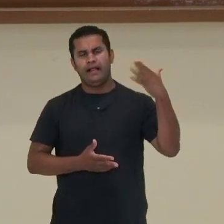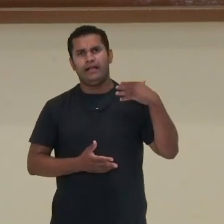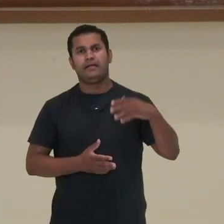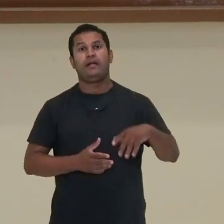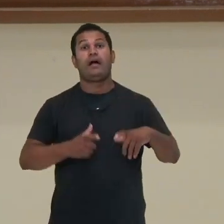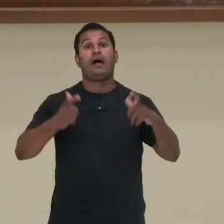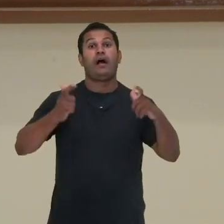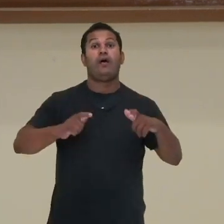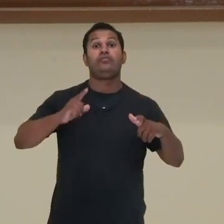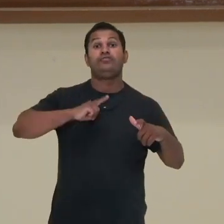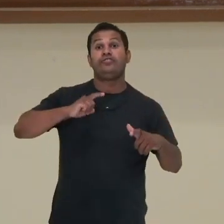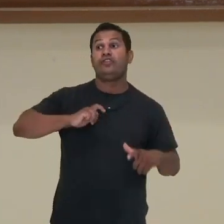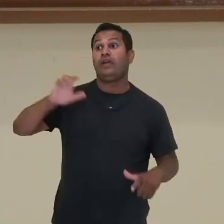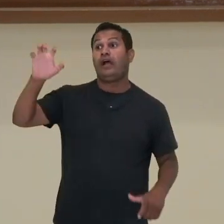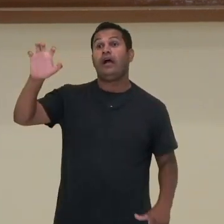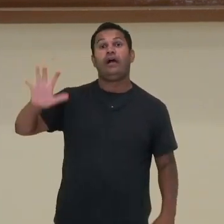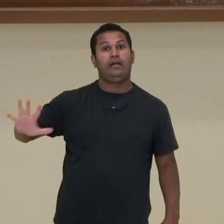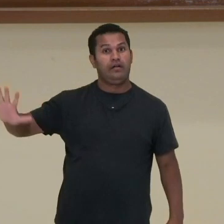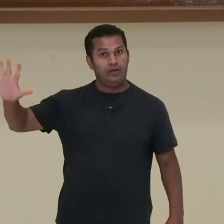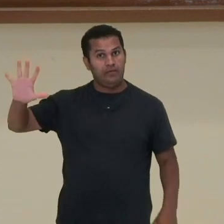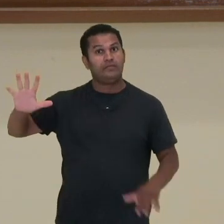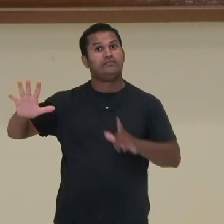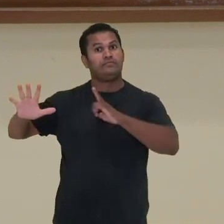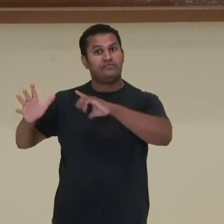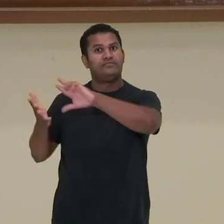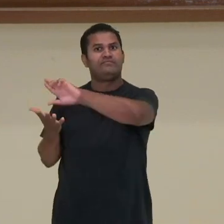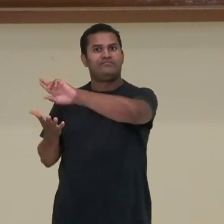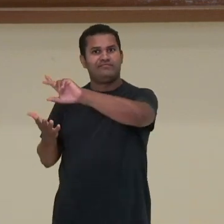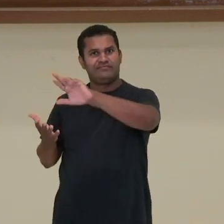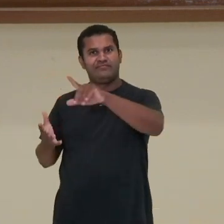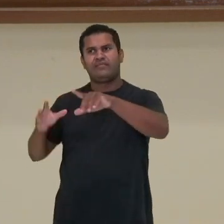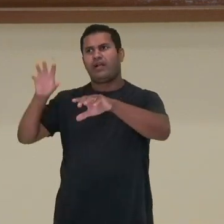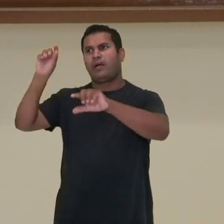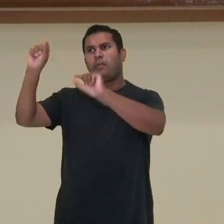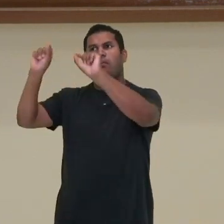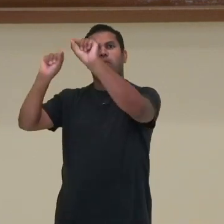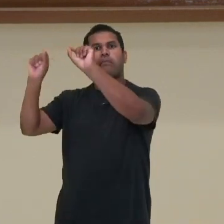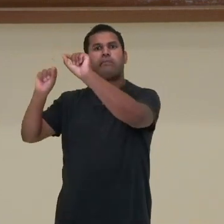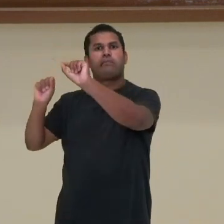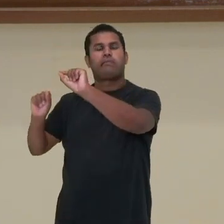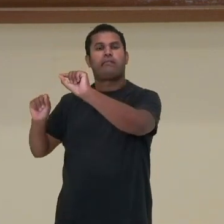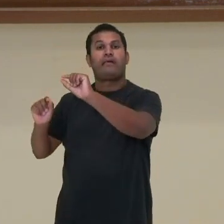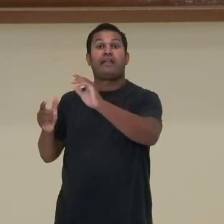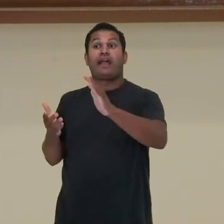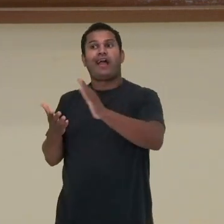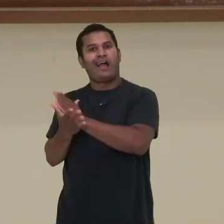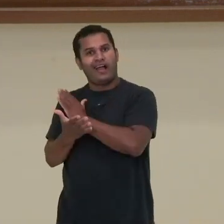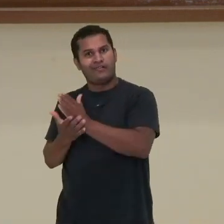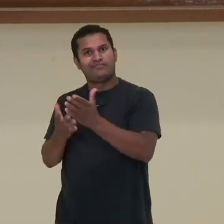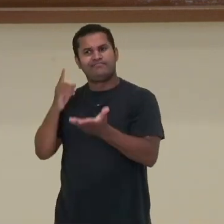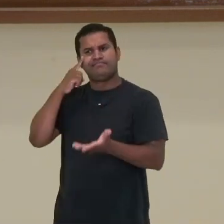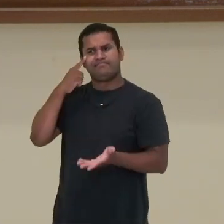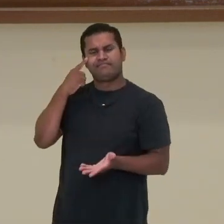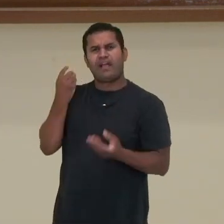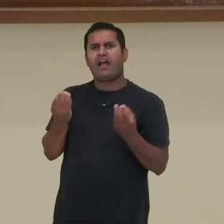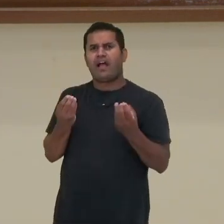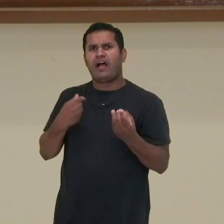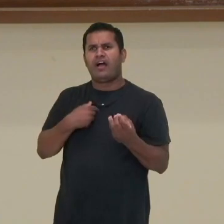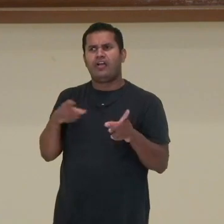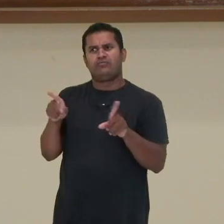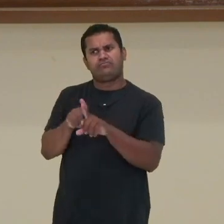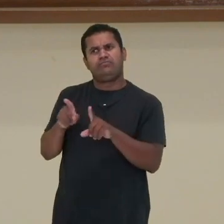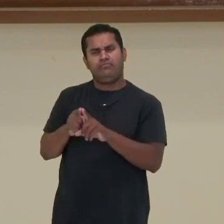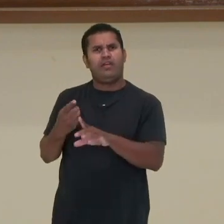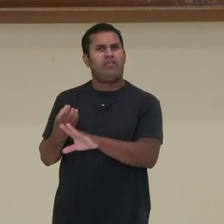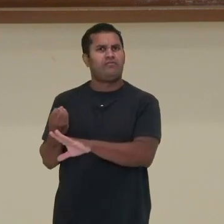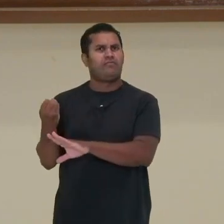outras monarquias que também se lançaram às grandes navegações depois de Portugal e Espanha. Vamos ver o objetivo